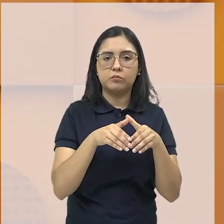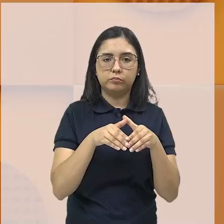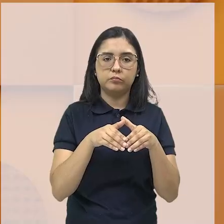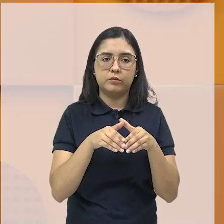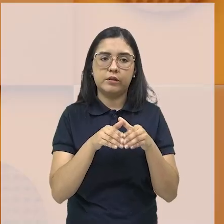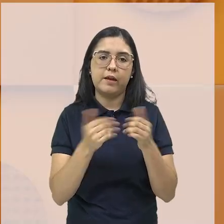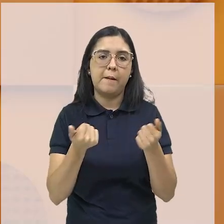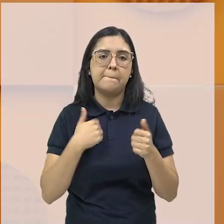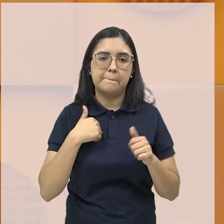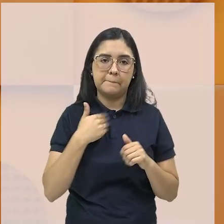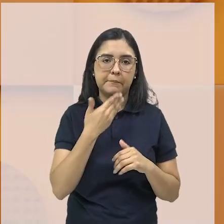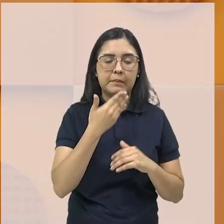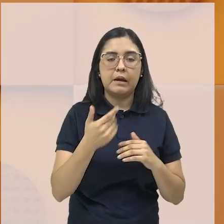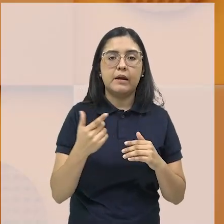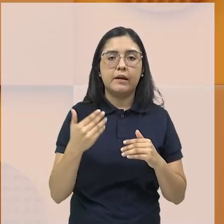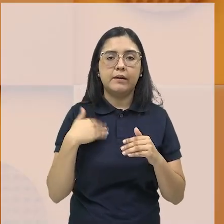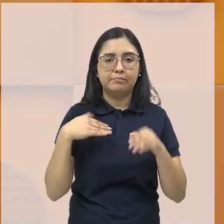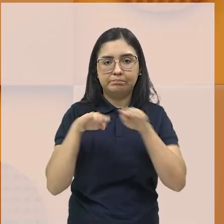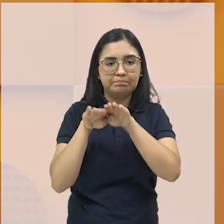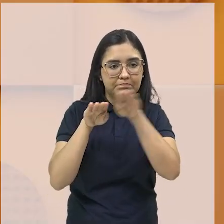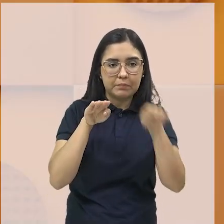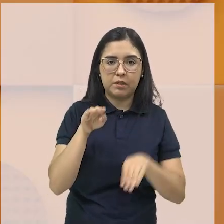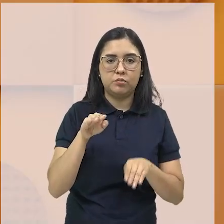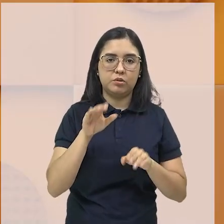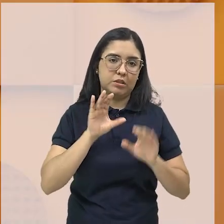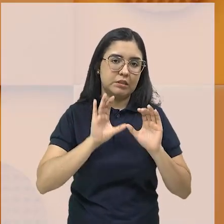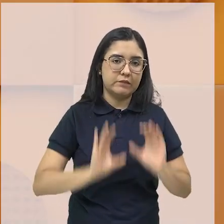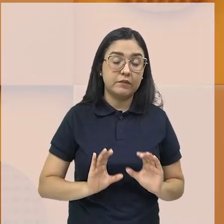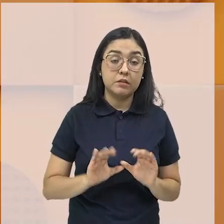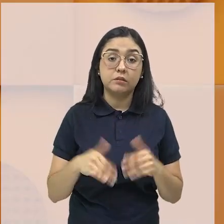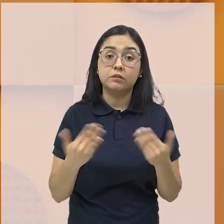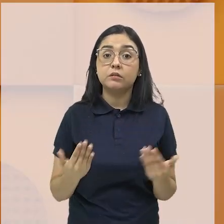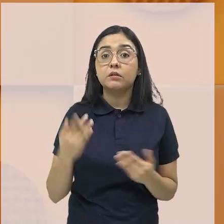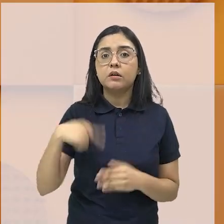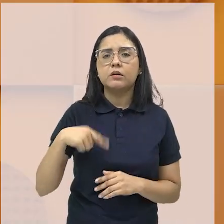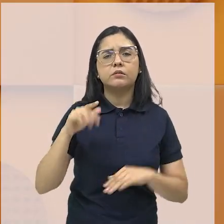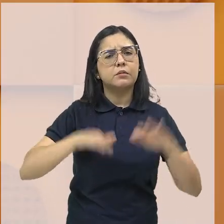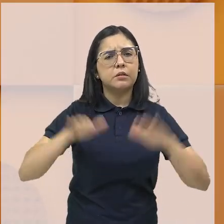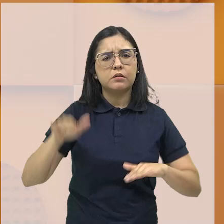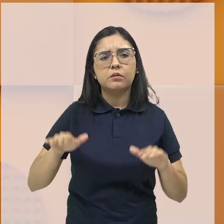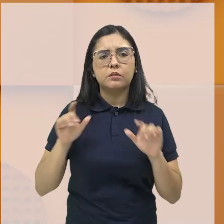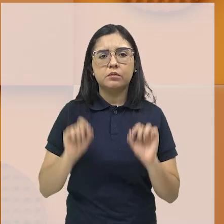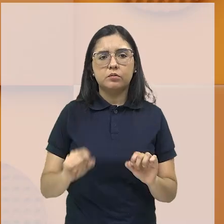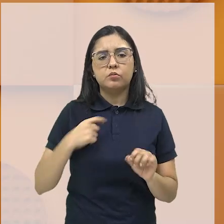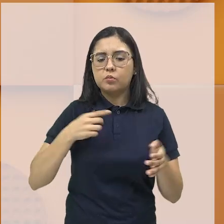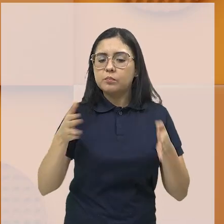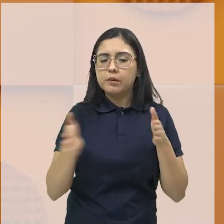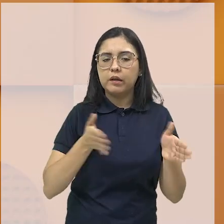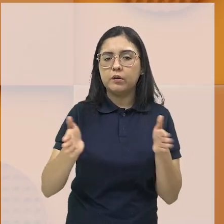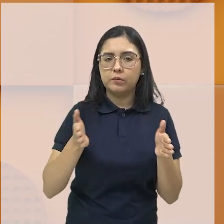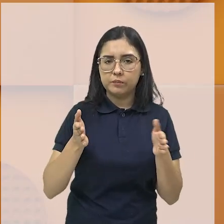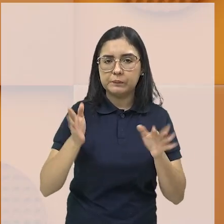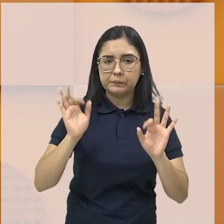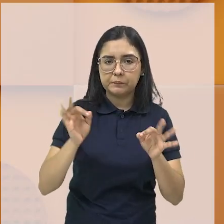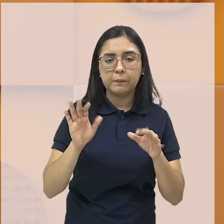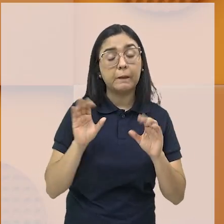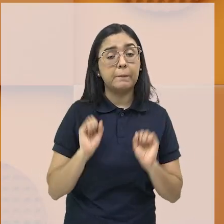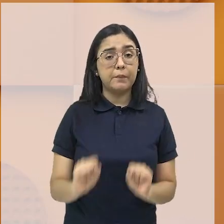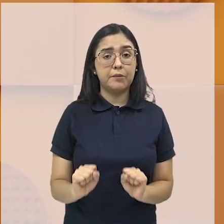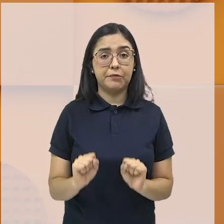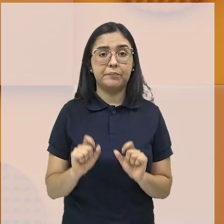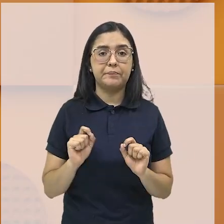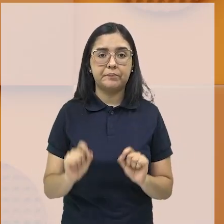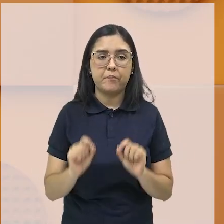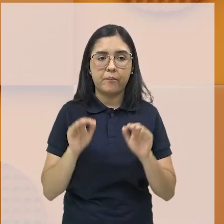menos apto ou menos civilizado. Então, é algo que, dependendo do momento, né, ele pode